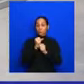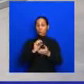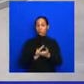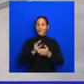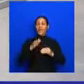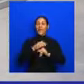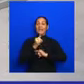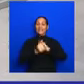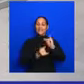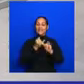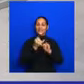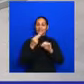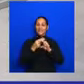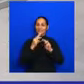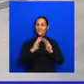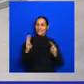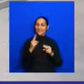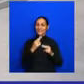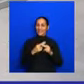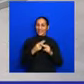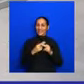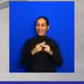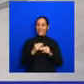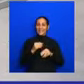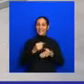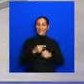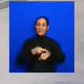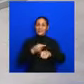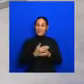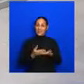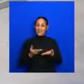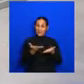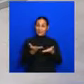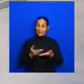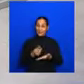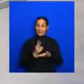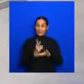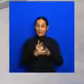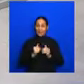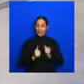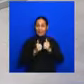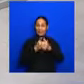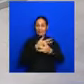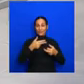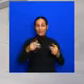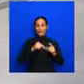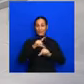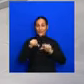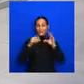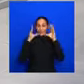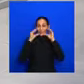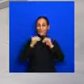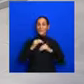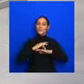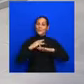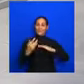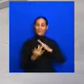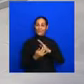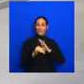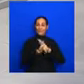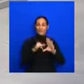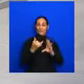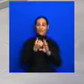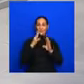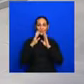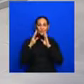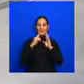acumulou no site oficial da Caixa na internet. E a partir de agora você é nosso convidado para acompanhar os demais sorteios da noite através dos perfis